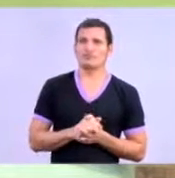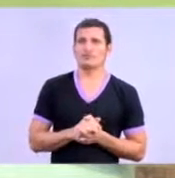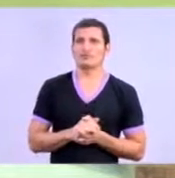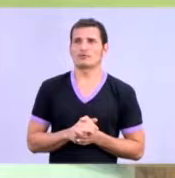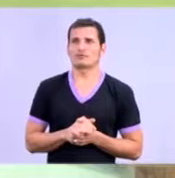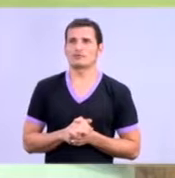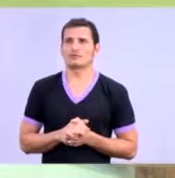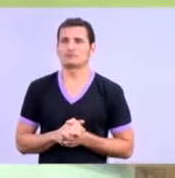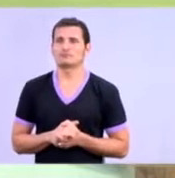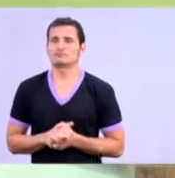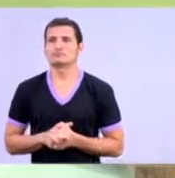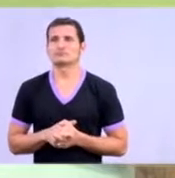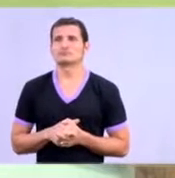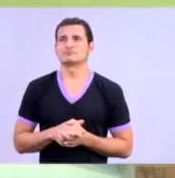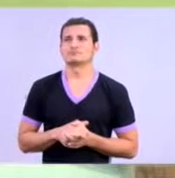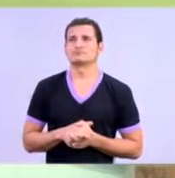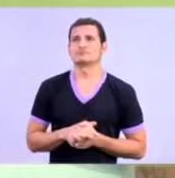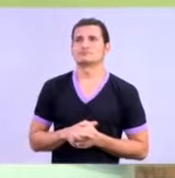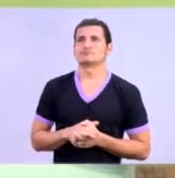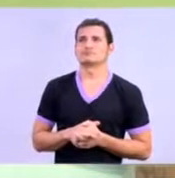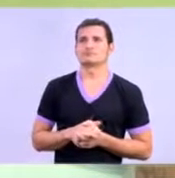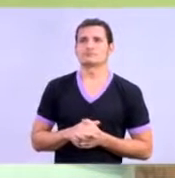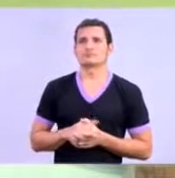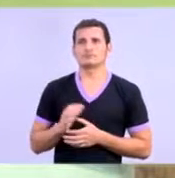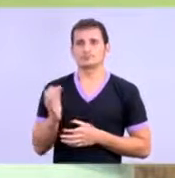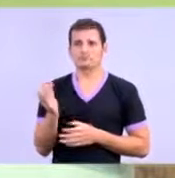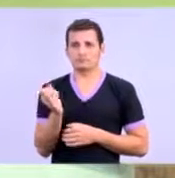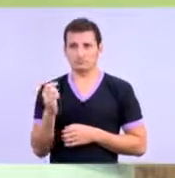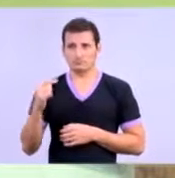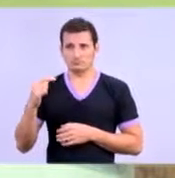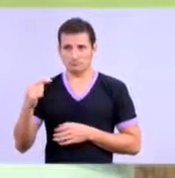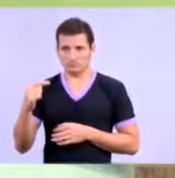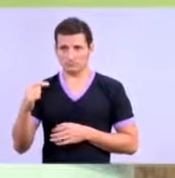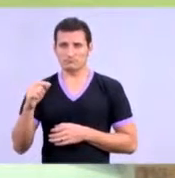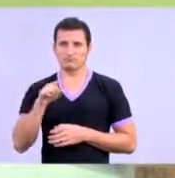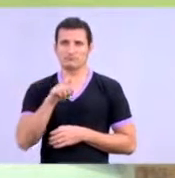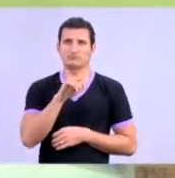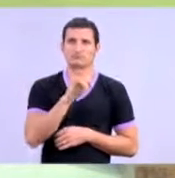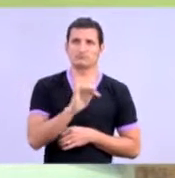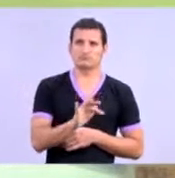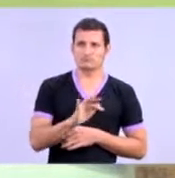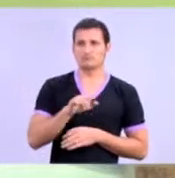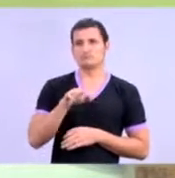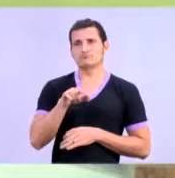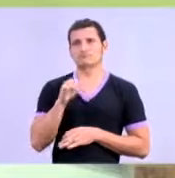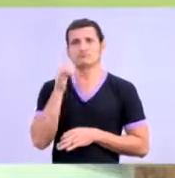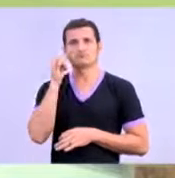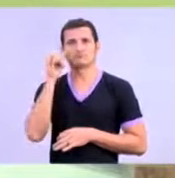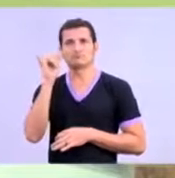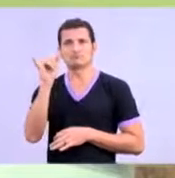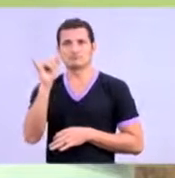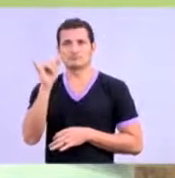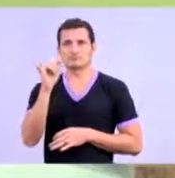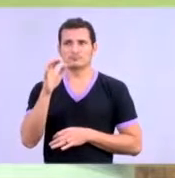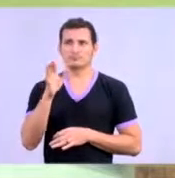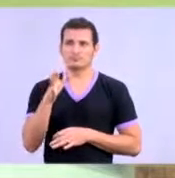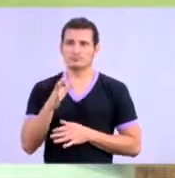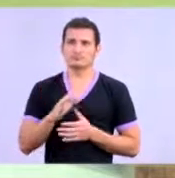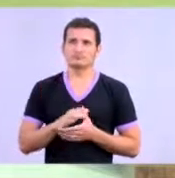negativo tão grande que ultrapasse o limite. Esse próprio IF já impediria, a gente já evitaria esse tipo de